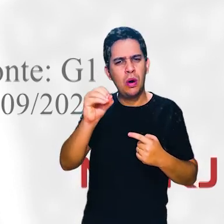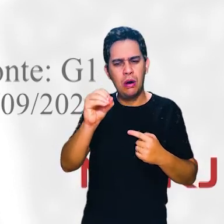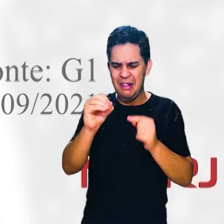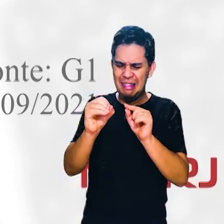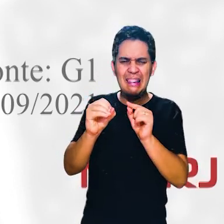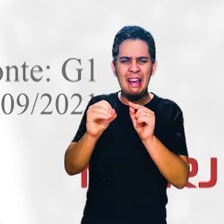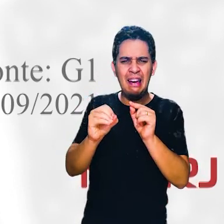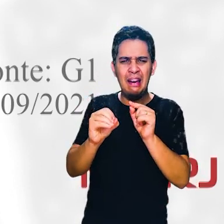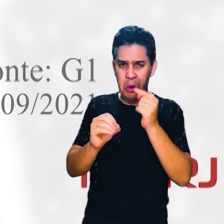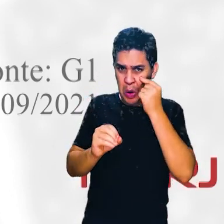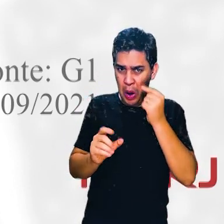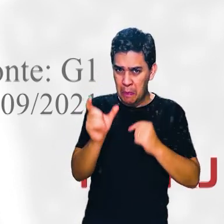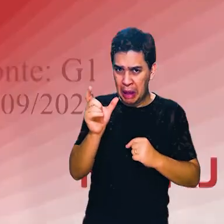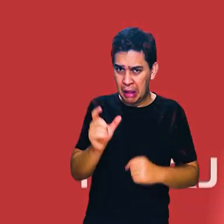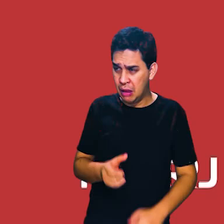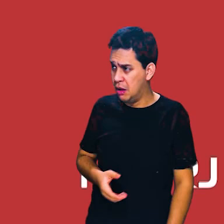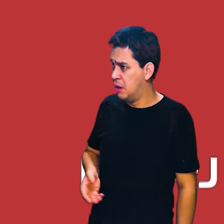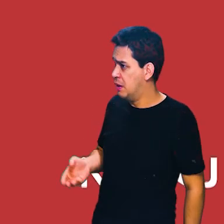2021.